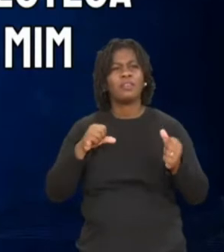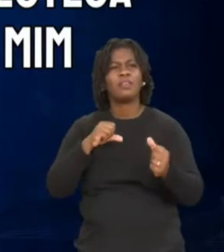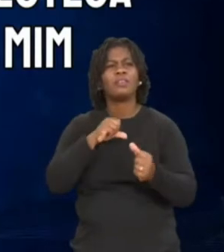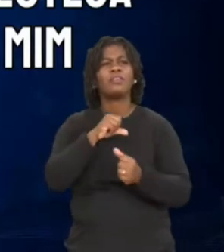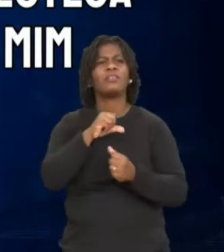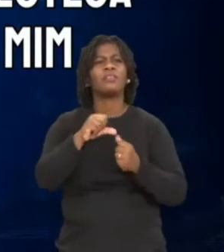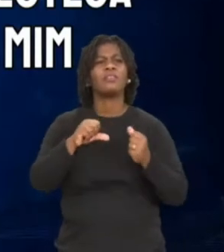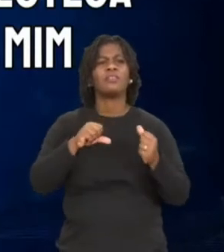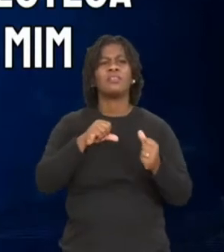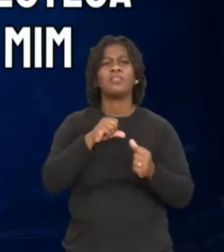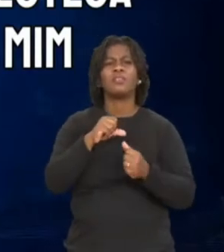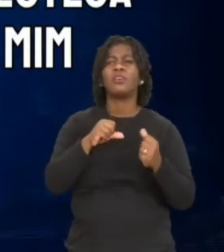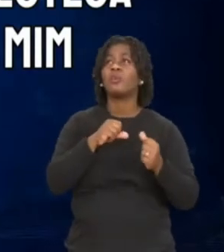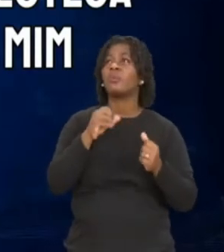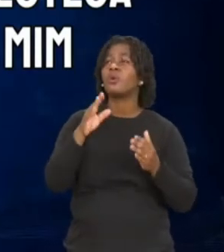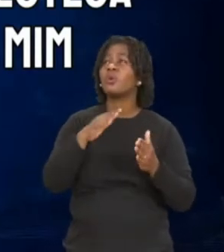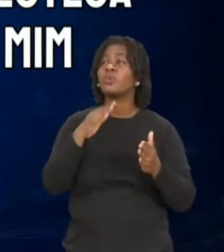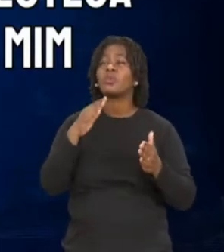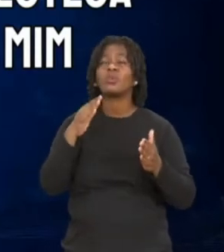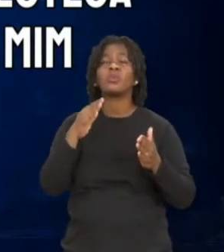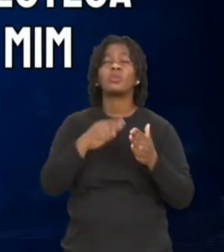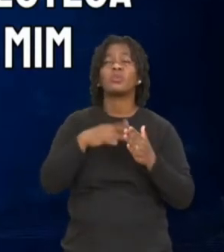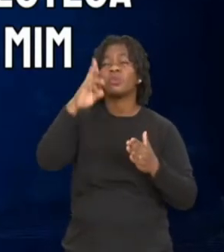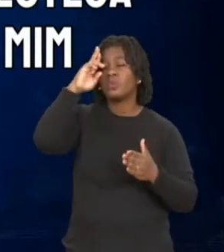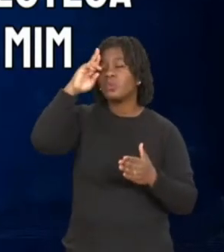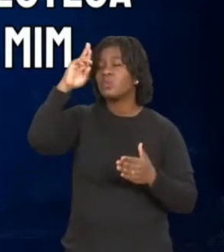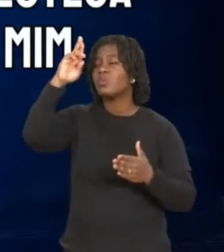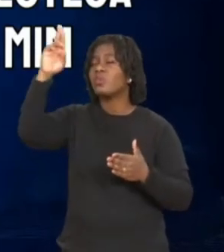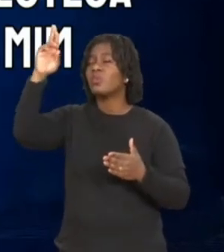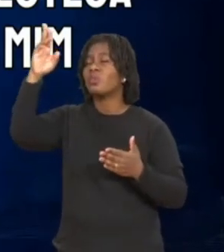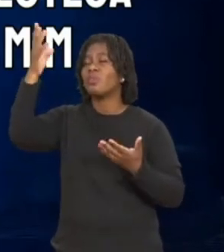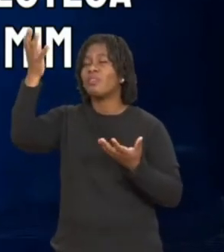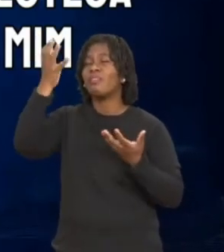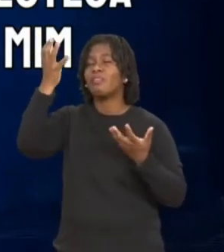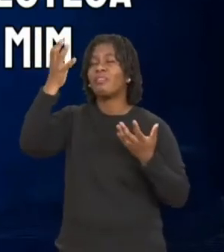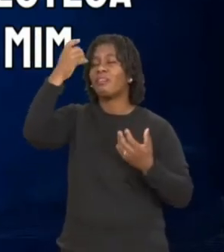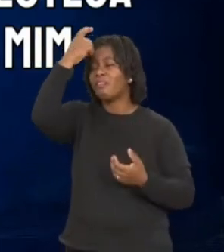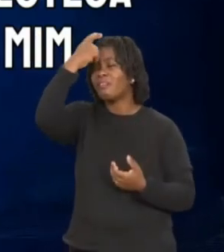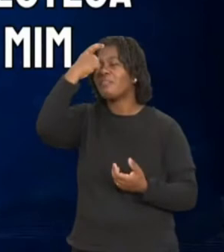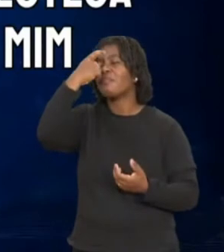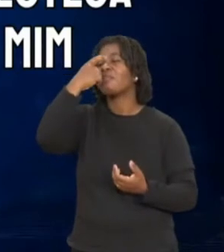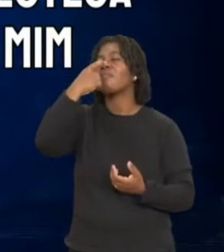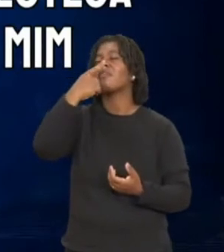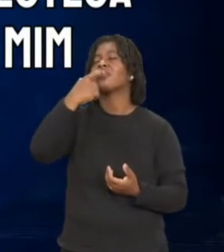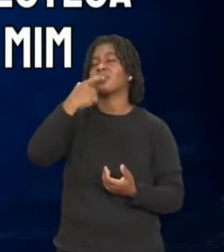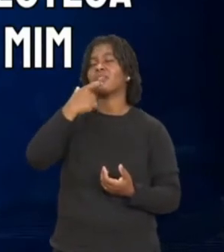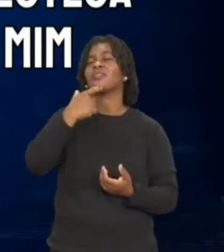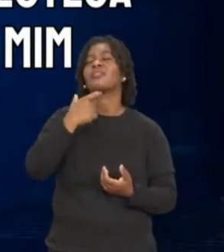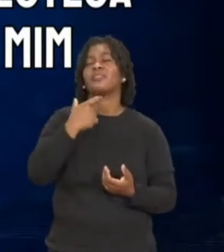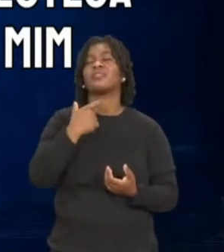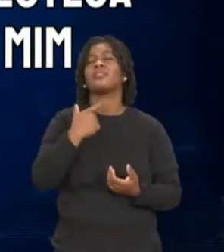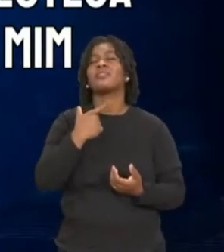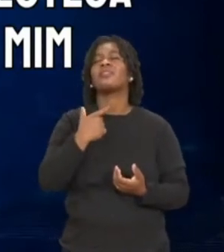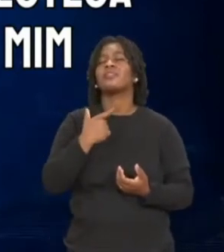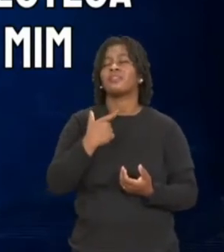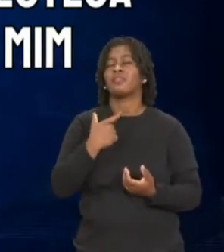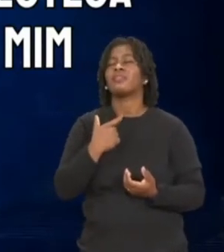ser. Tudo que o Senhor quer que eu seja. Tudo que o Senhor quer que eu seja.